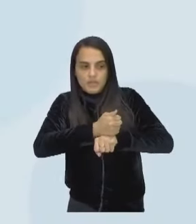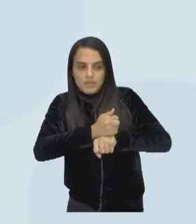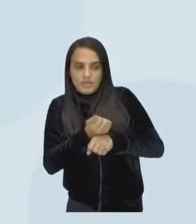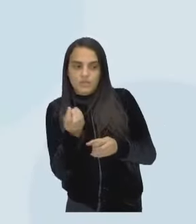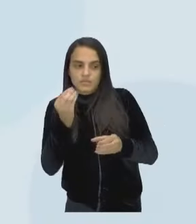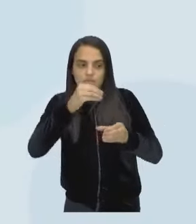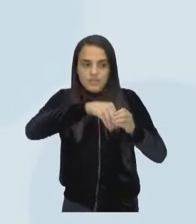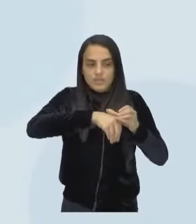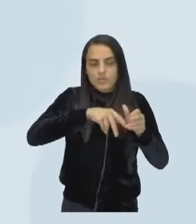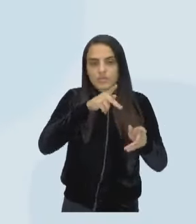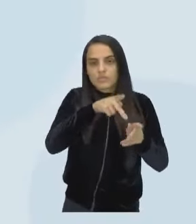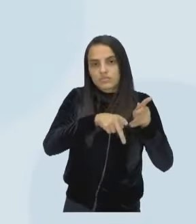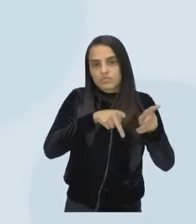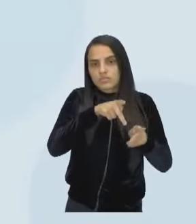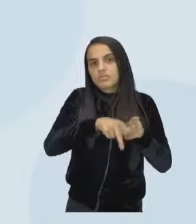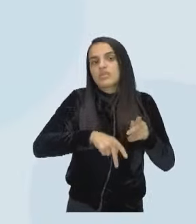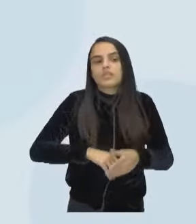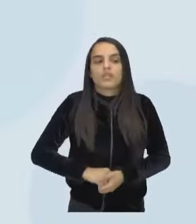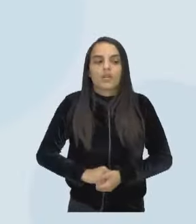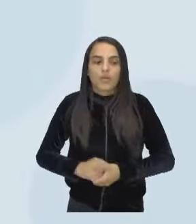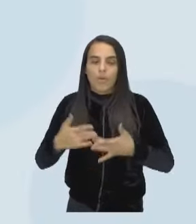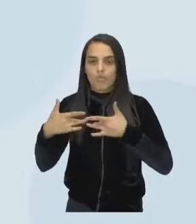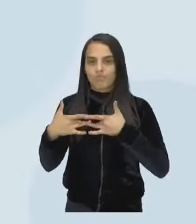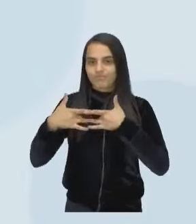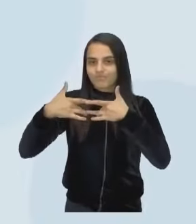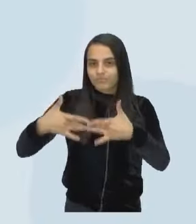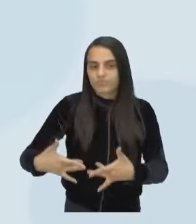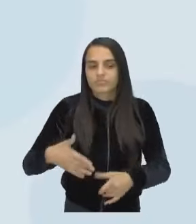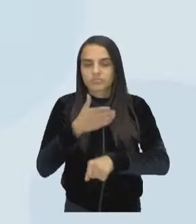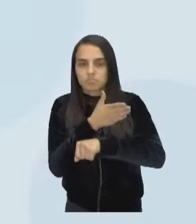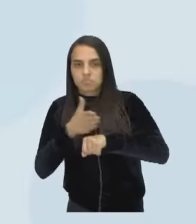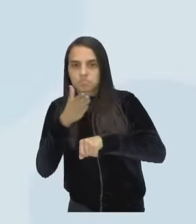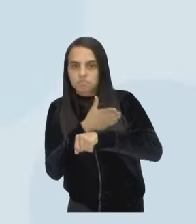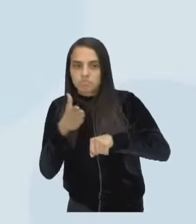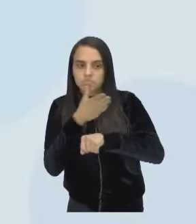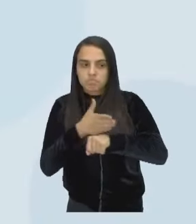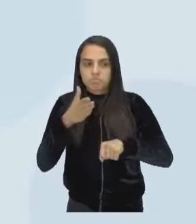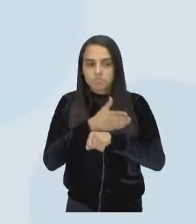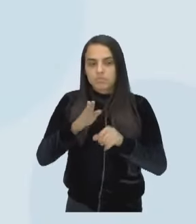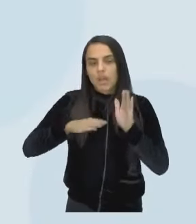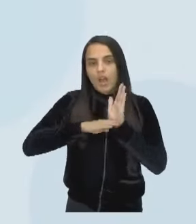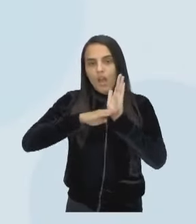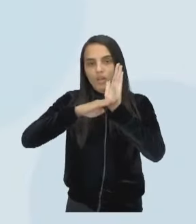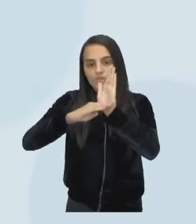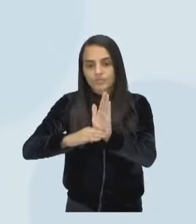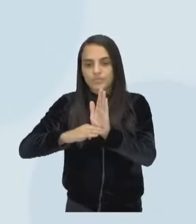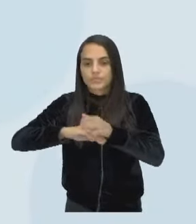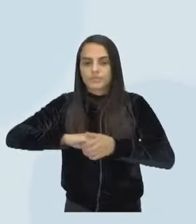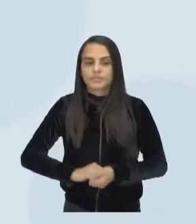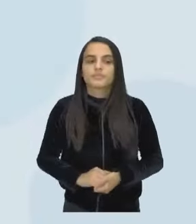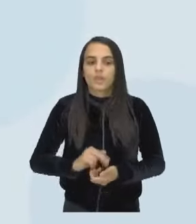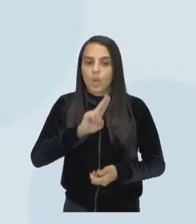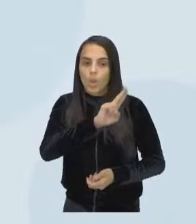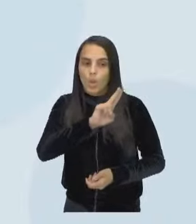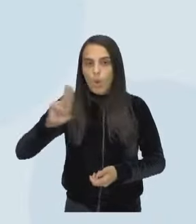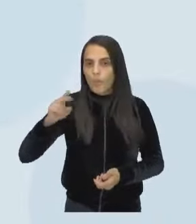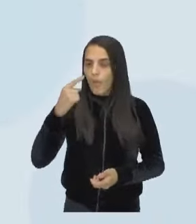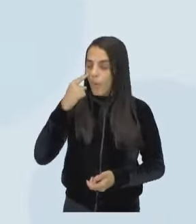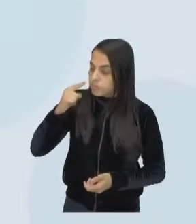Or trained volunteer, um voluntário treinado para exercer essa função. E o nome dela,